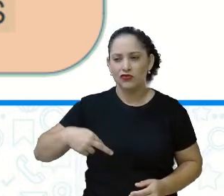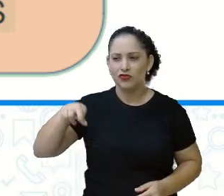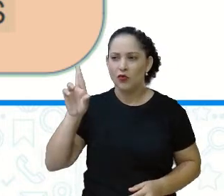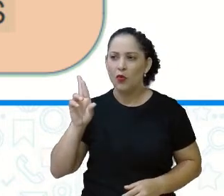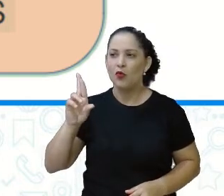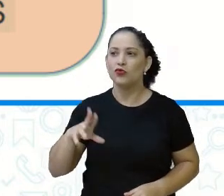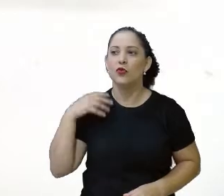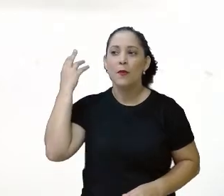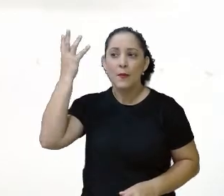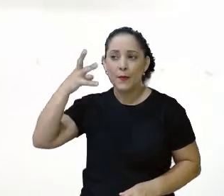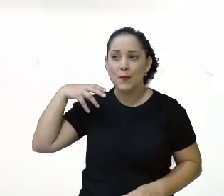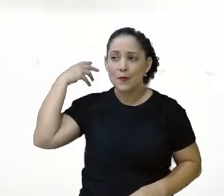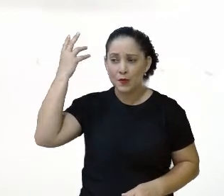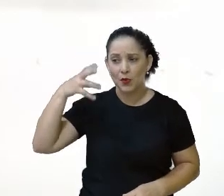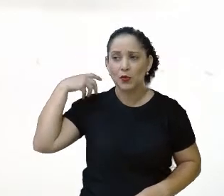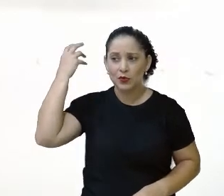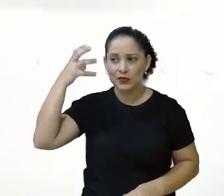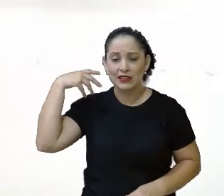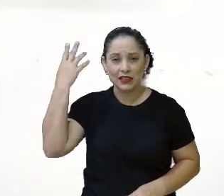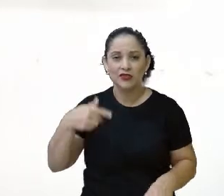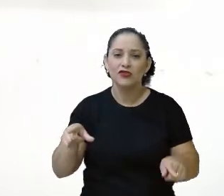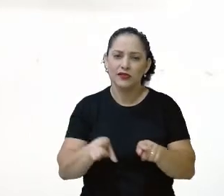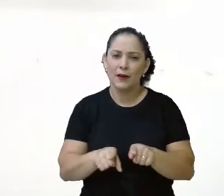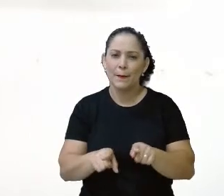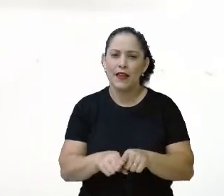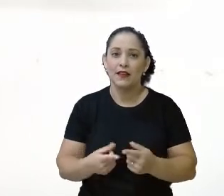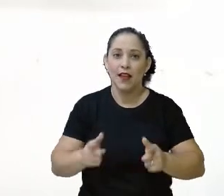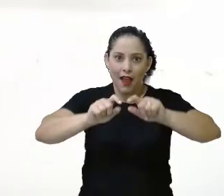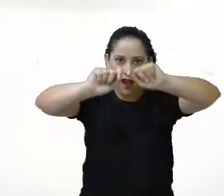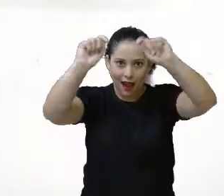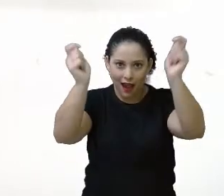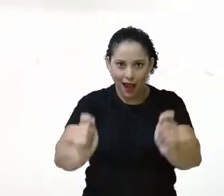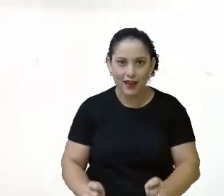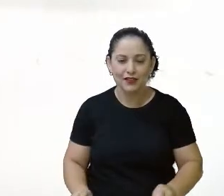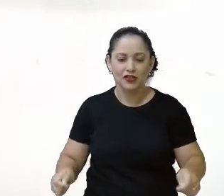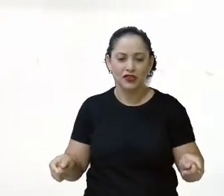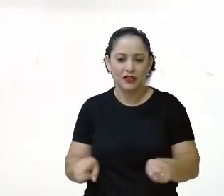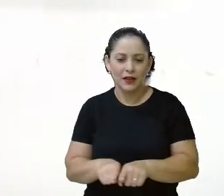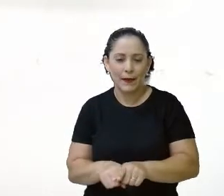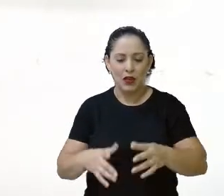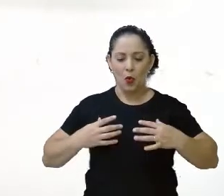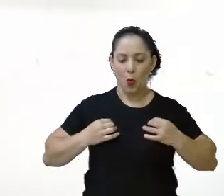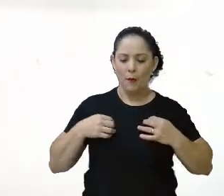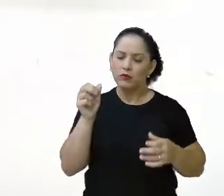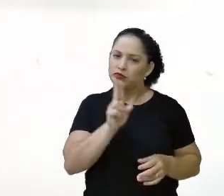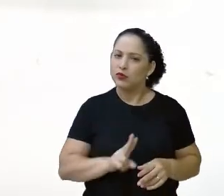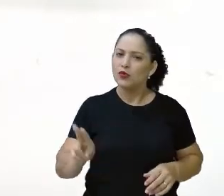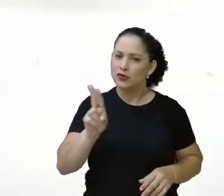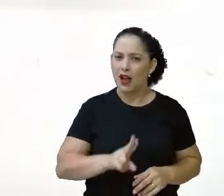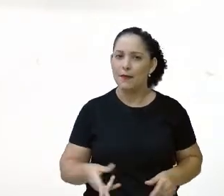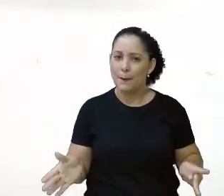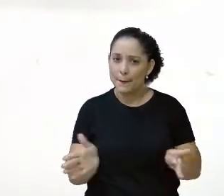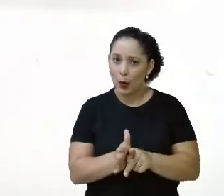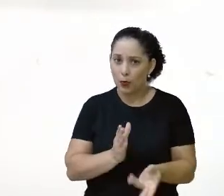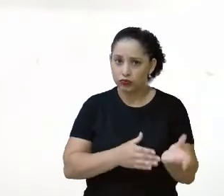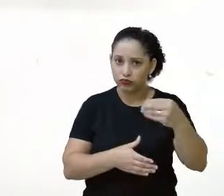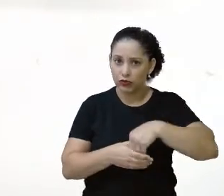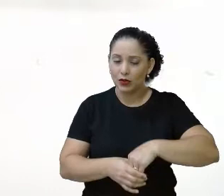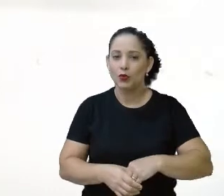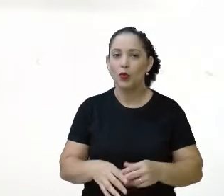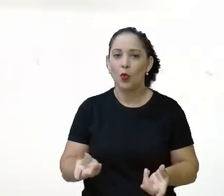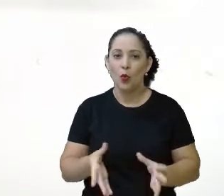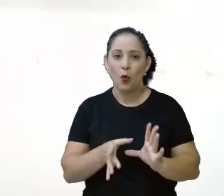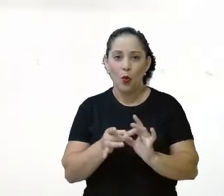e as artes e as vestimentas. Tudo isso faz parte da nossa cultura e é mostrado,